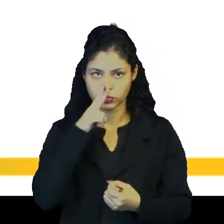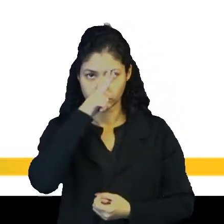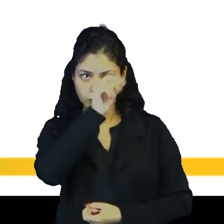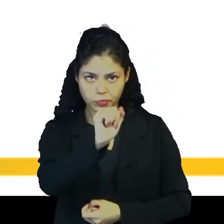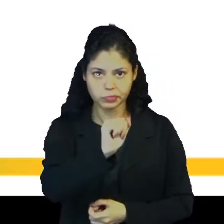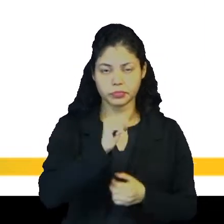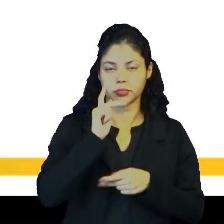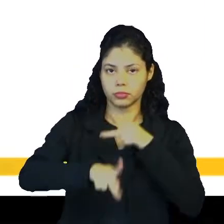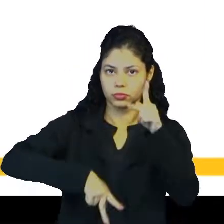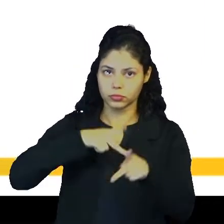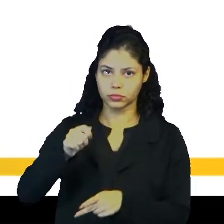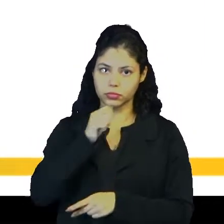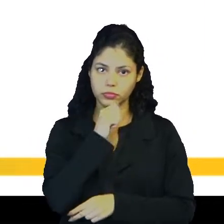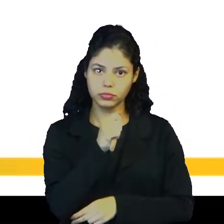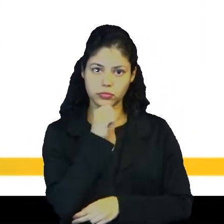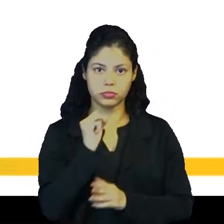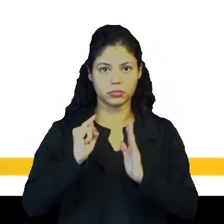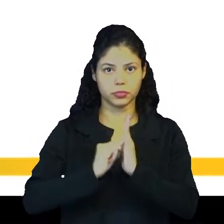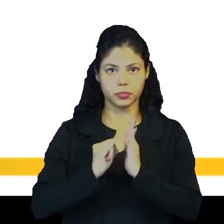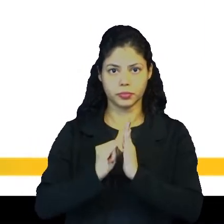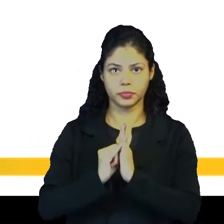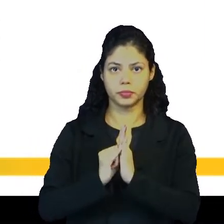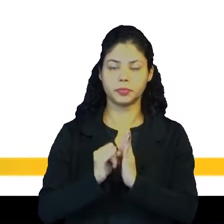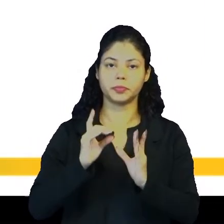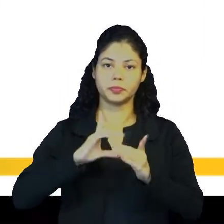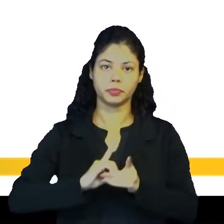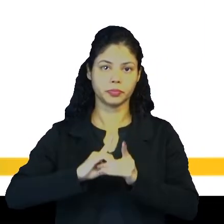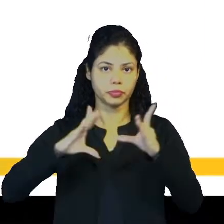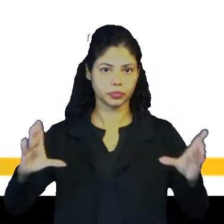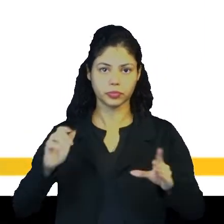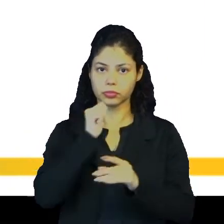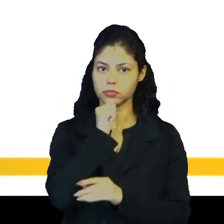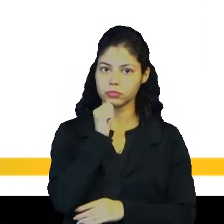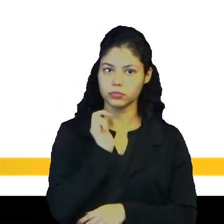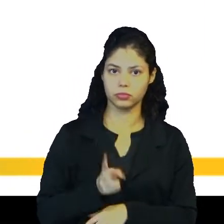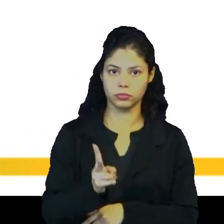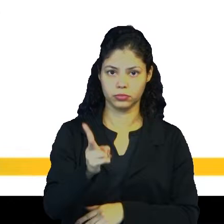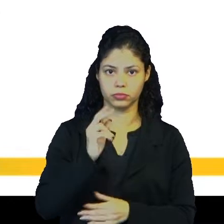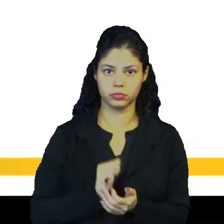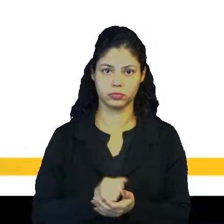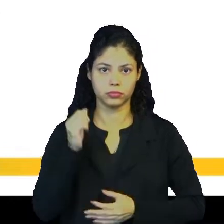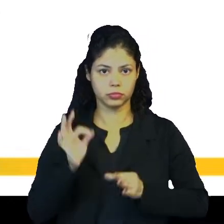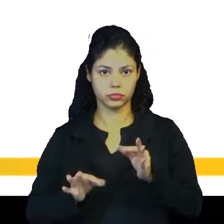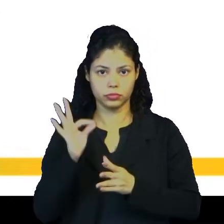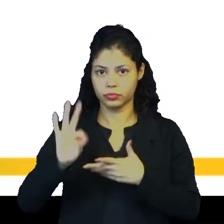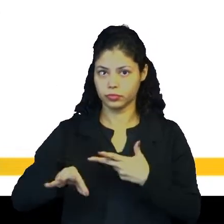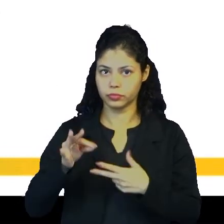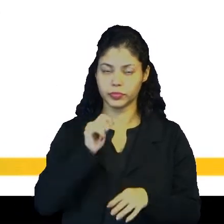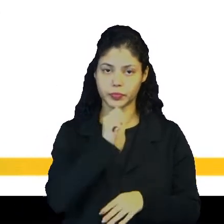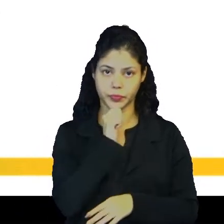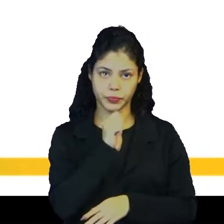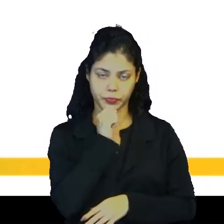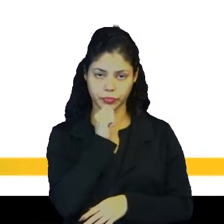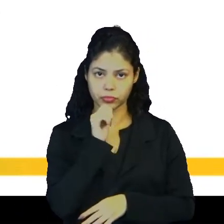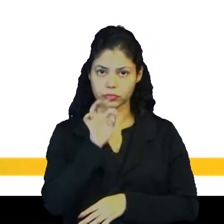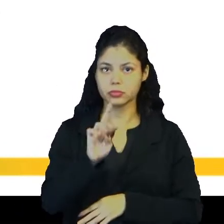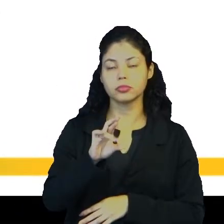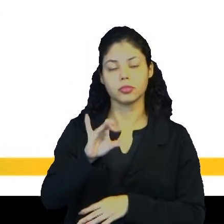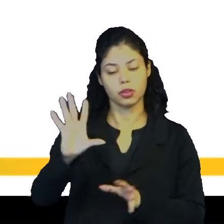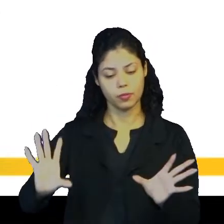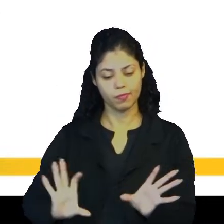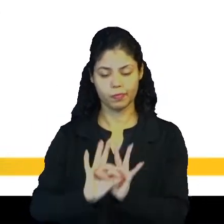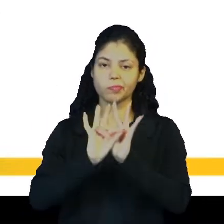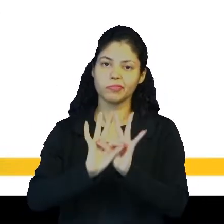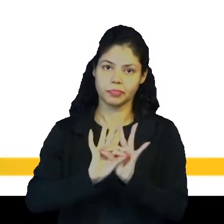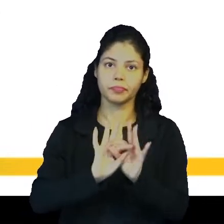populares e as instituições democráticas. Para ocupar os cargos econômicos e jurídicos, foram destacados técnicos ligados